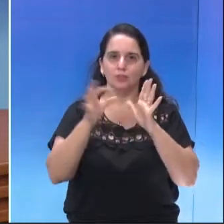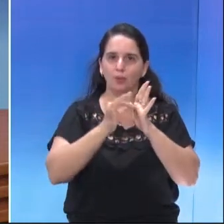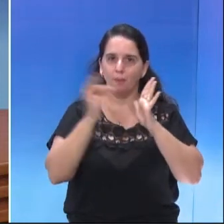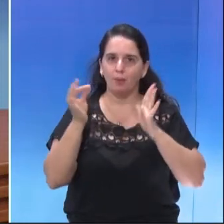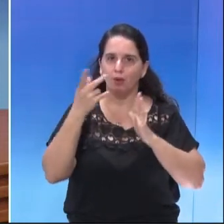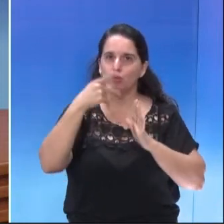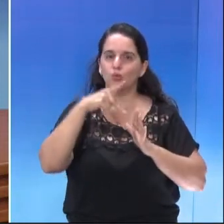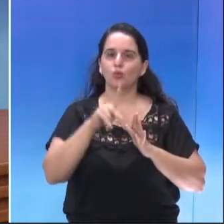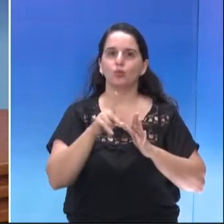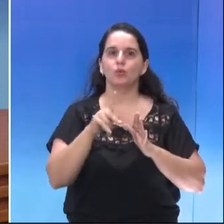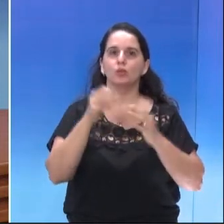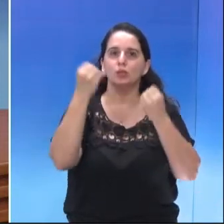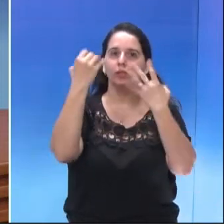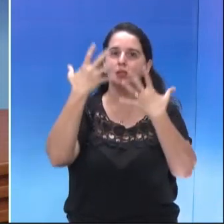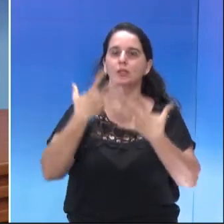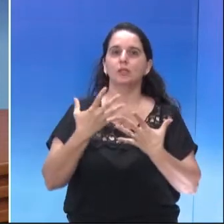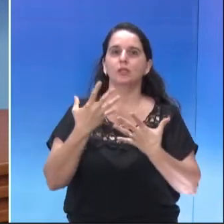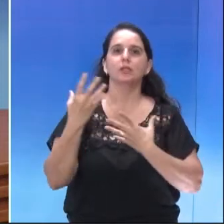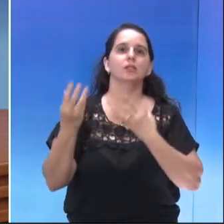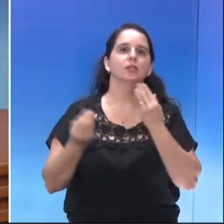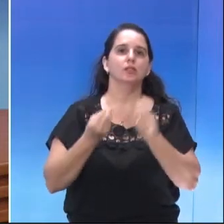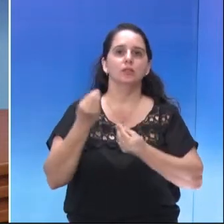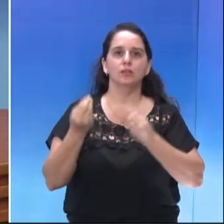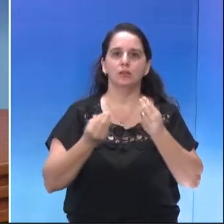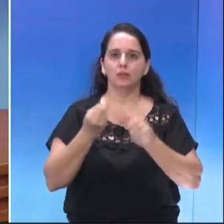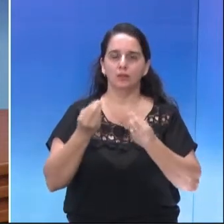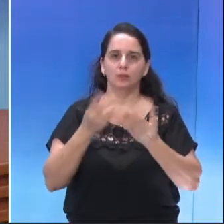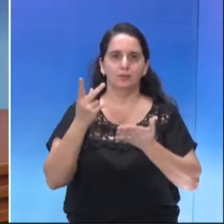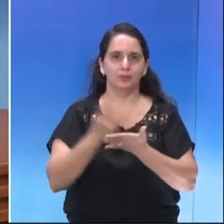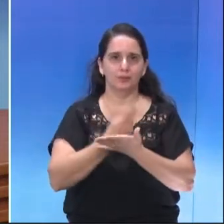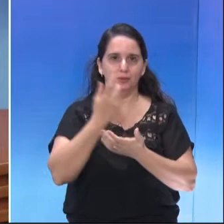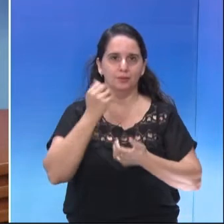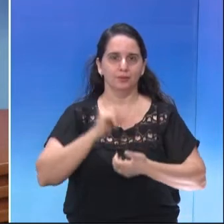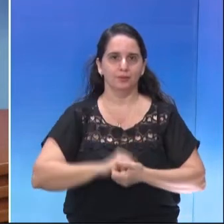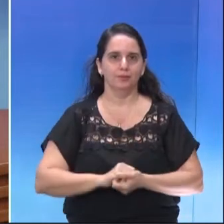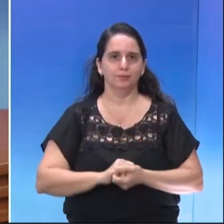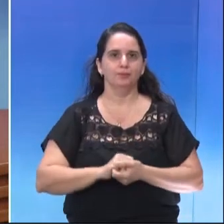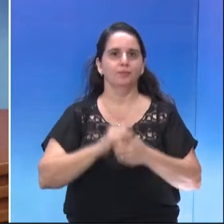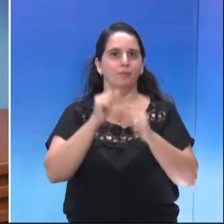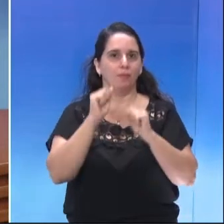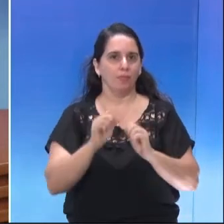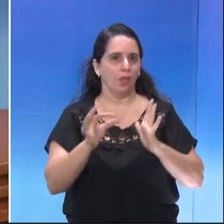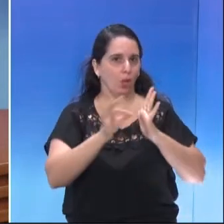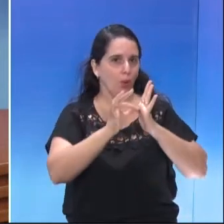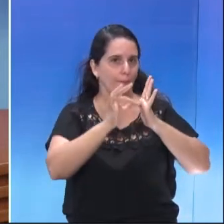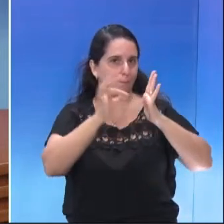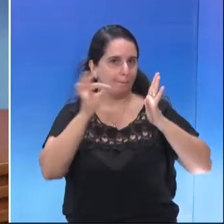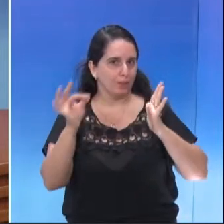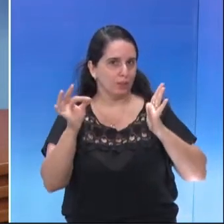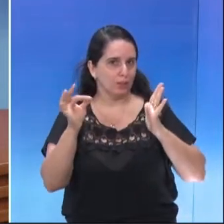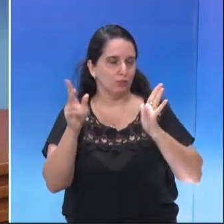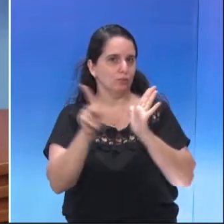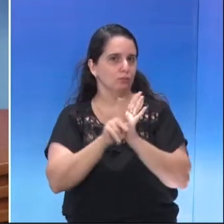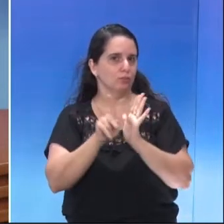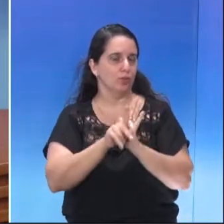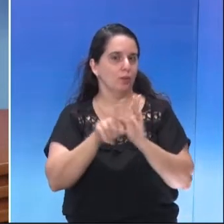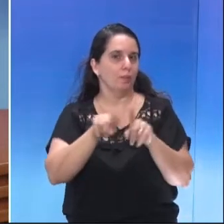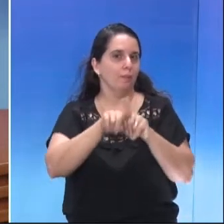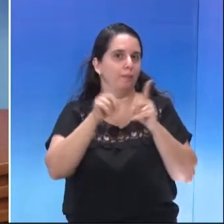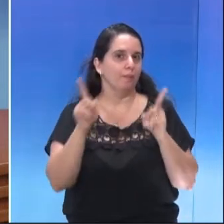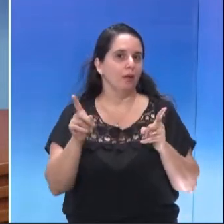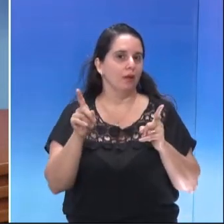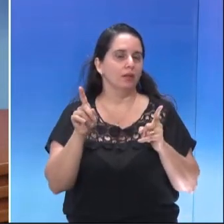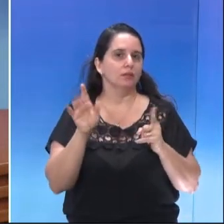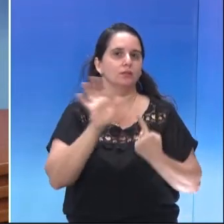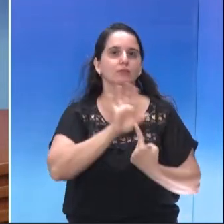nesse conceito do que deveria estar acontecendo. Você pode ter o olhar crítico, mas lançar a ideia